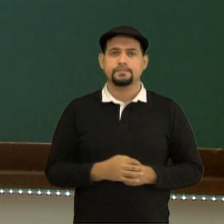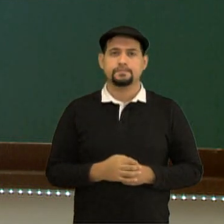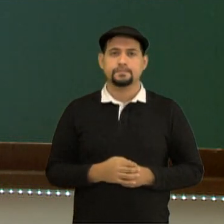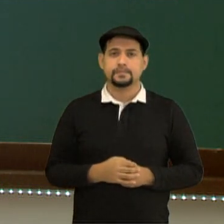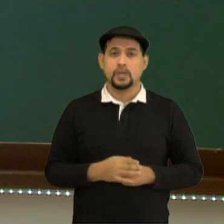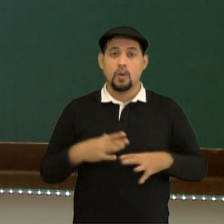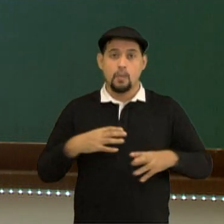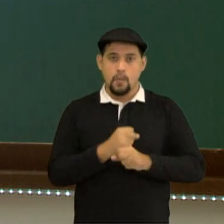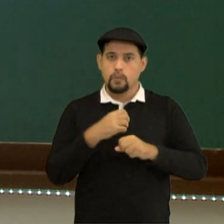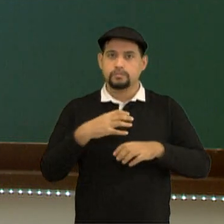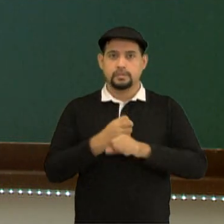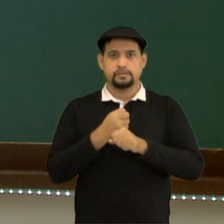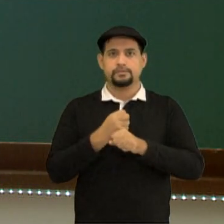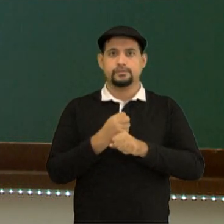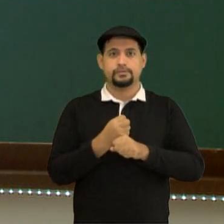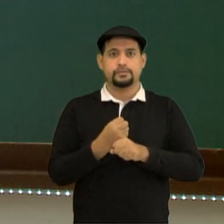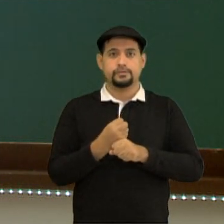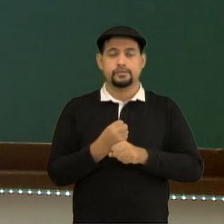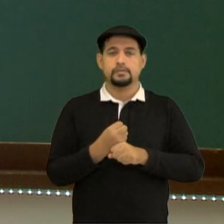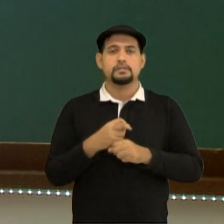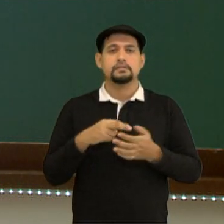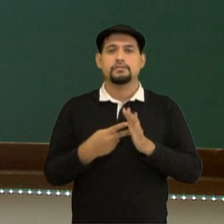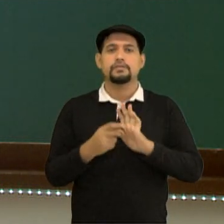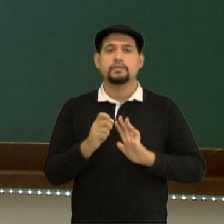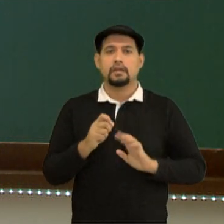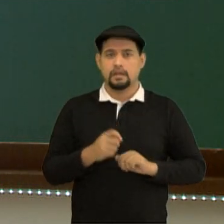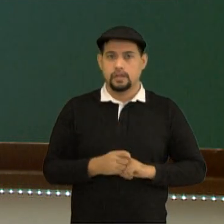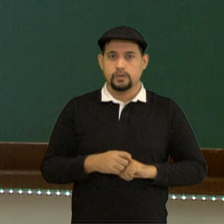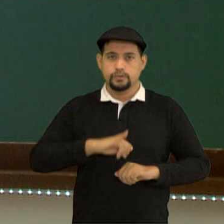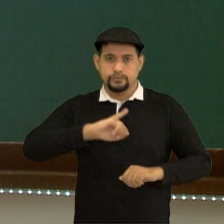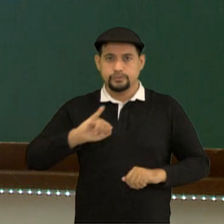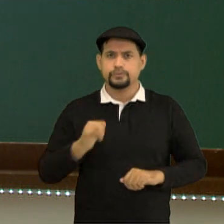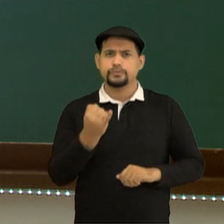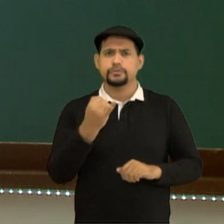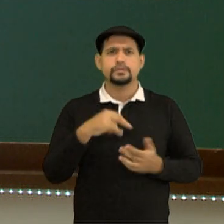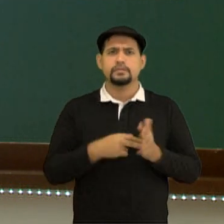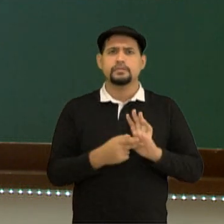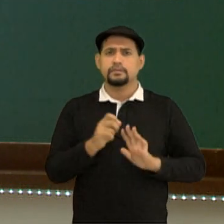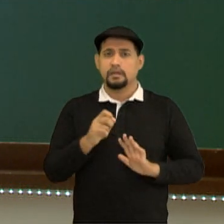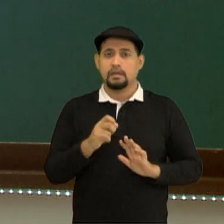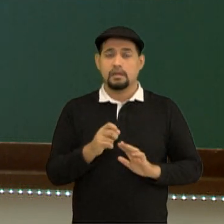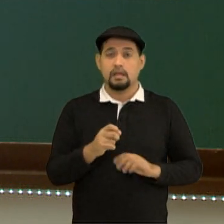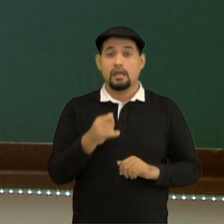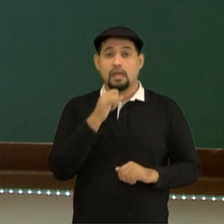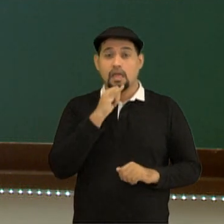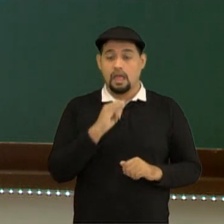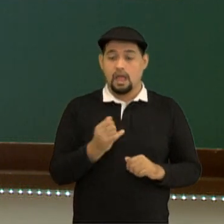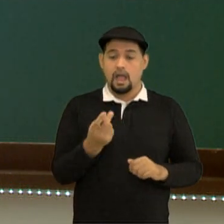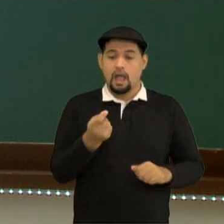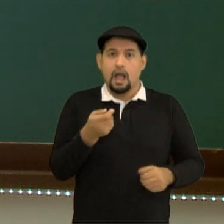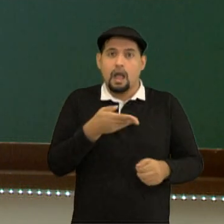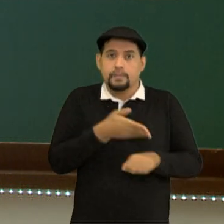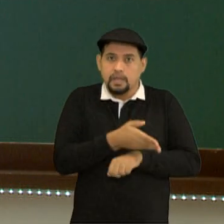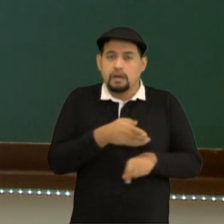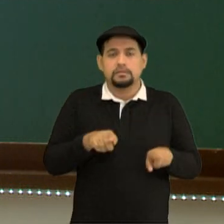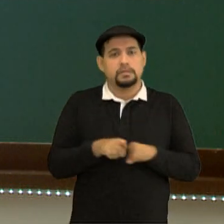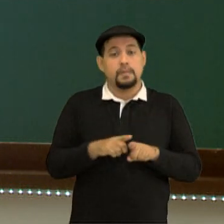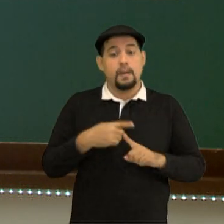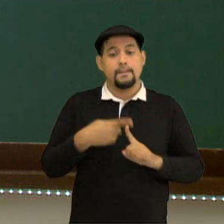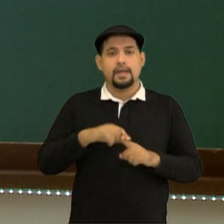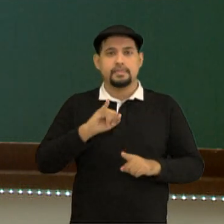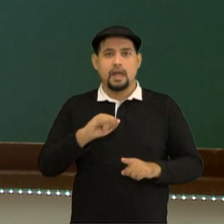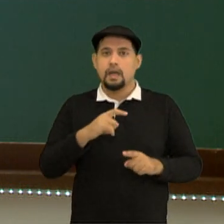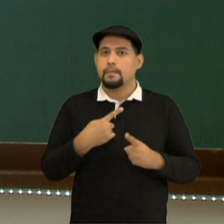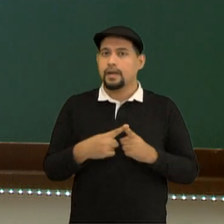exemplo, montante, o capital mais o juro. O juro é o quê? Capital, a taxa e o tempo. Aqui eu